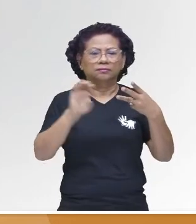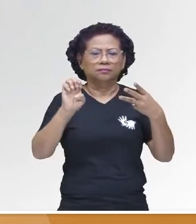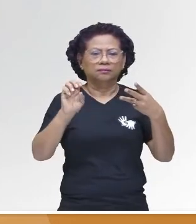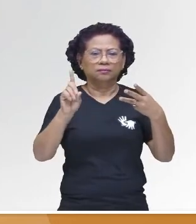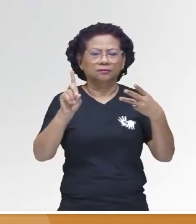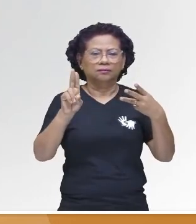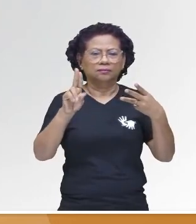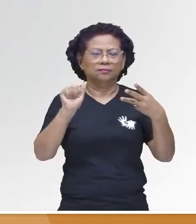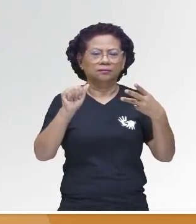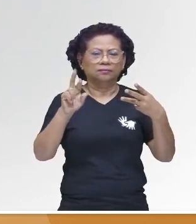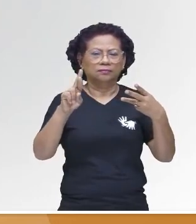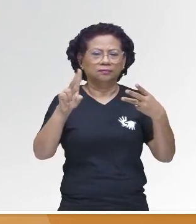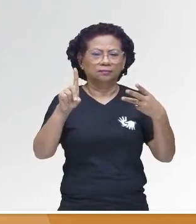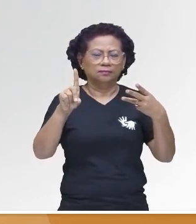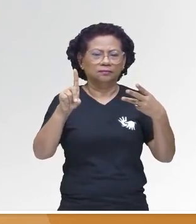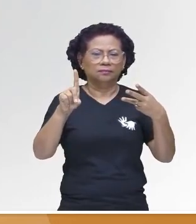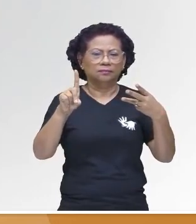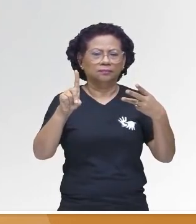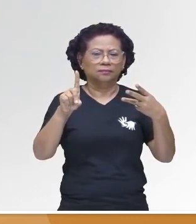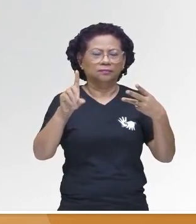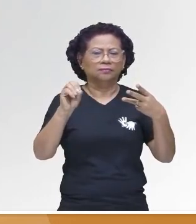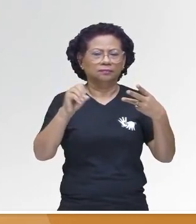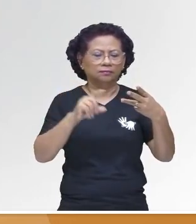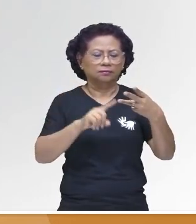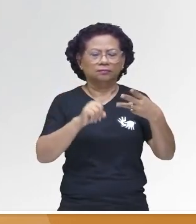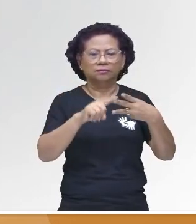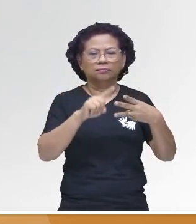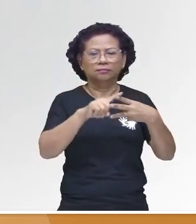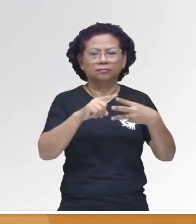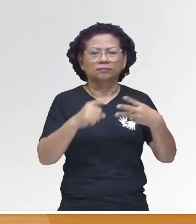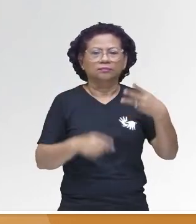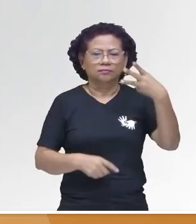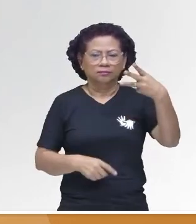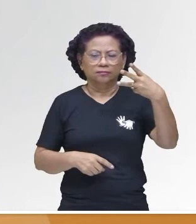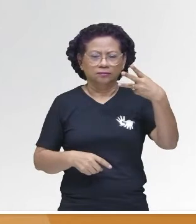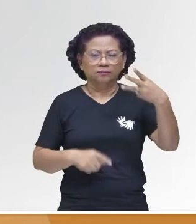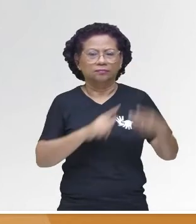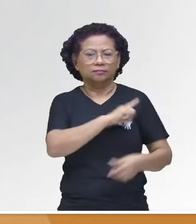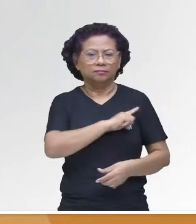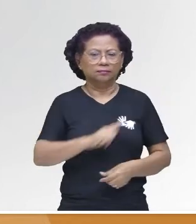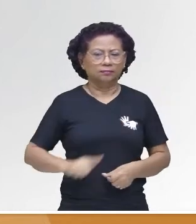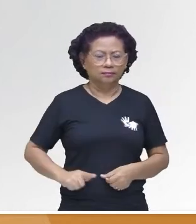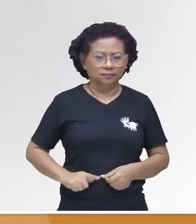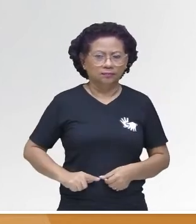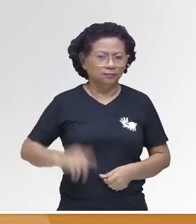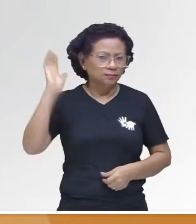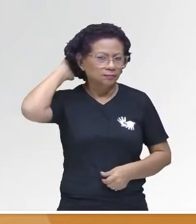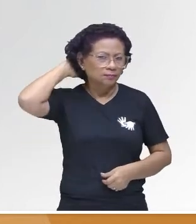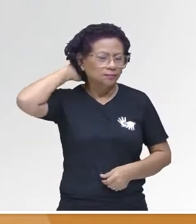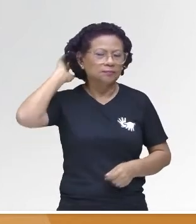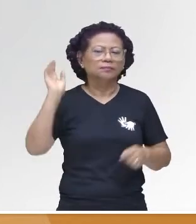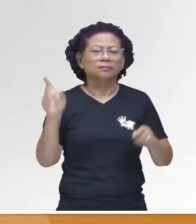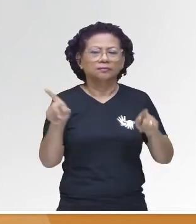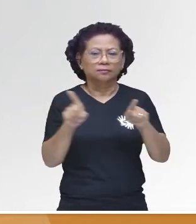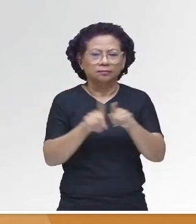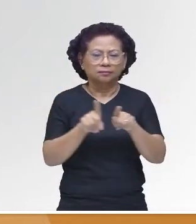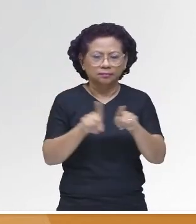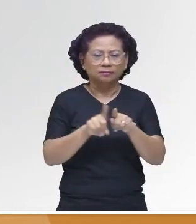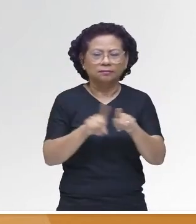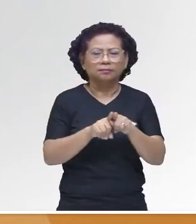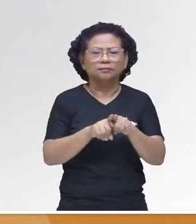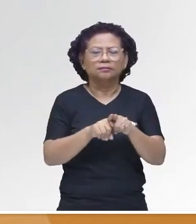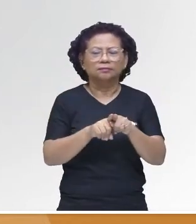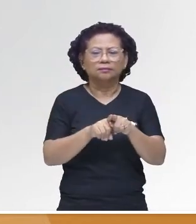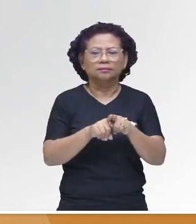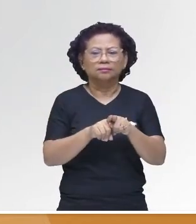terem governado a província do Grão-Pará e outras cidades, inclusive Manaus, capital do estado do Amazonas, né, não alcançaram